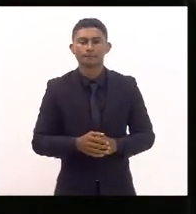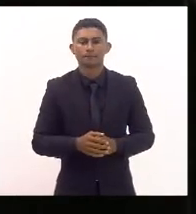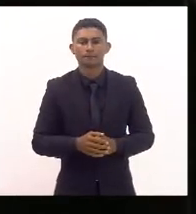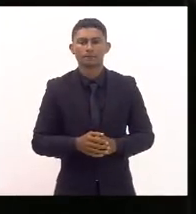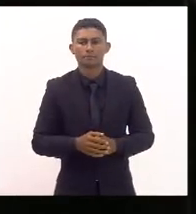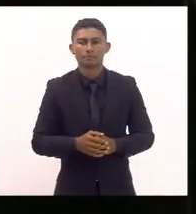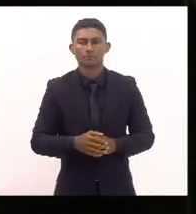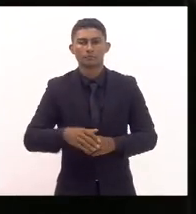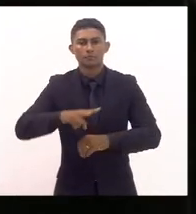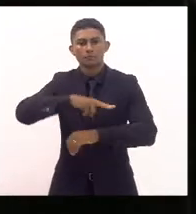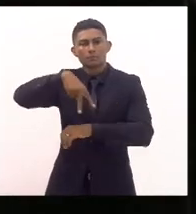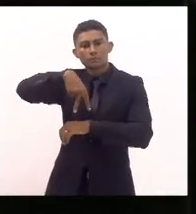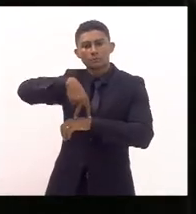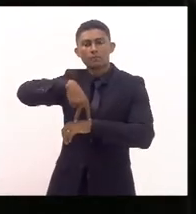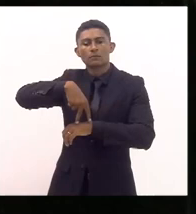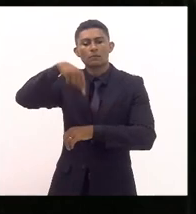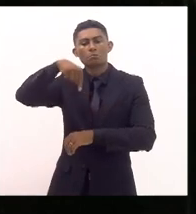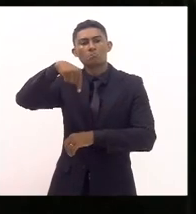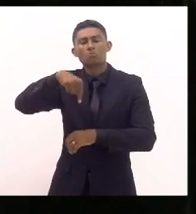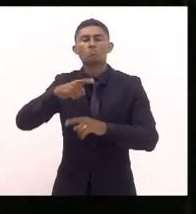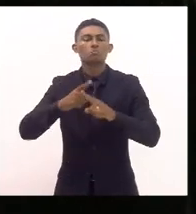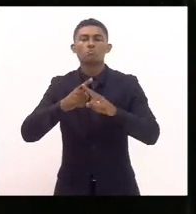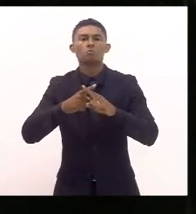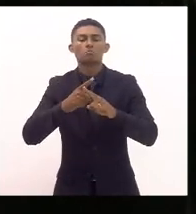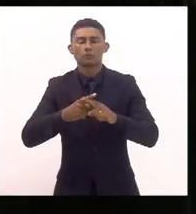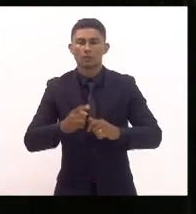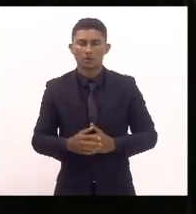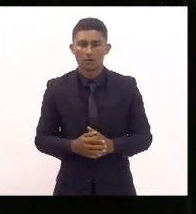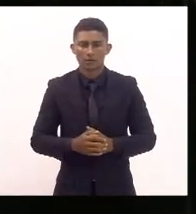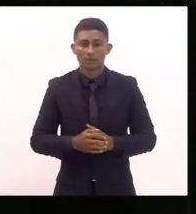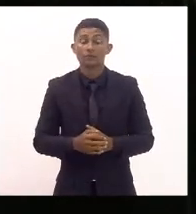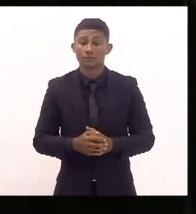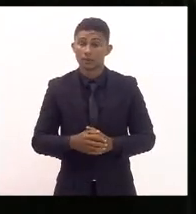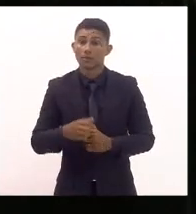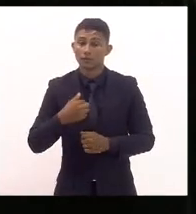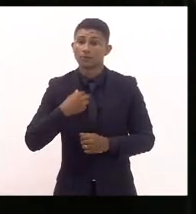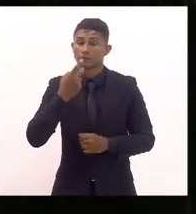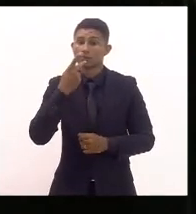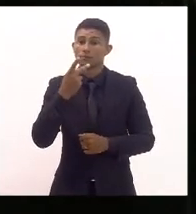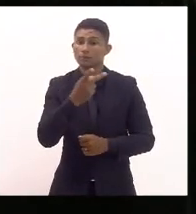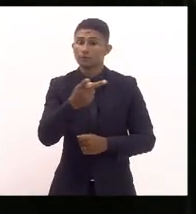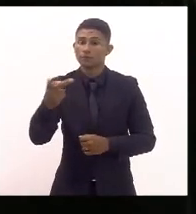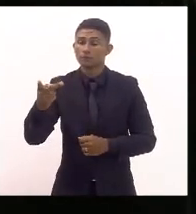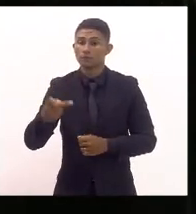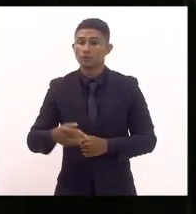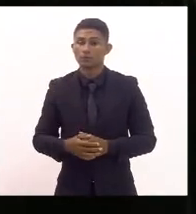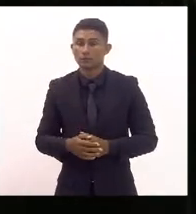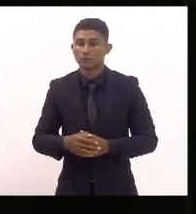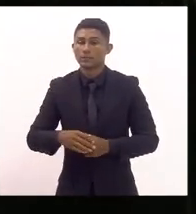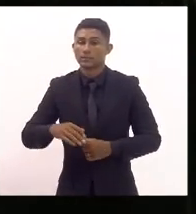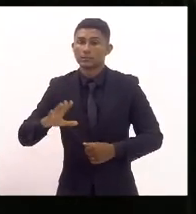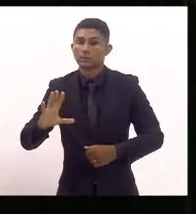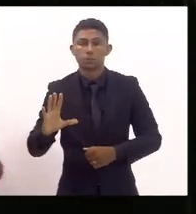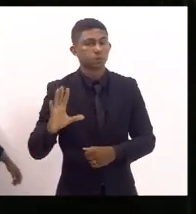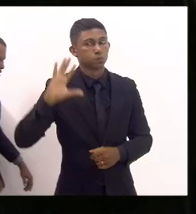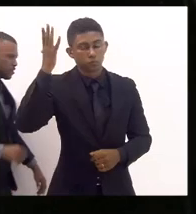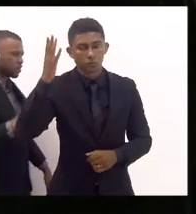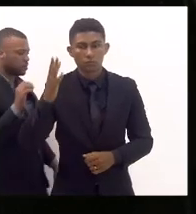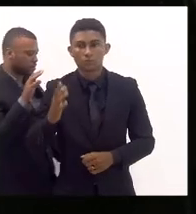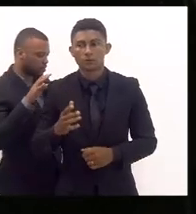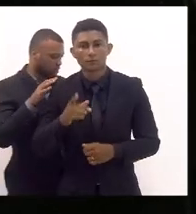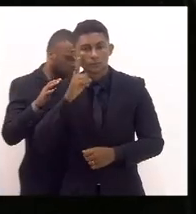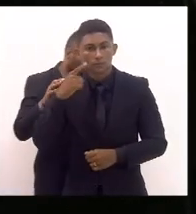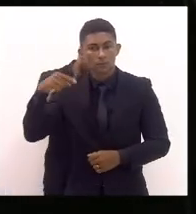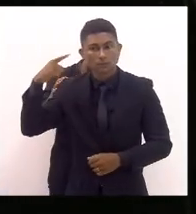subir à Tribuna nesta tarde para fazer menção a um grave ocorrido desses